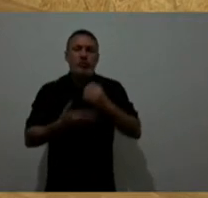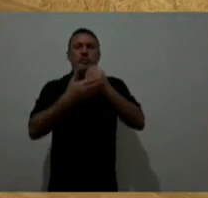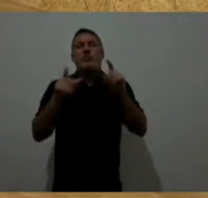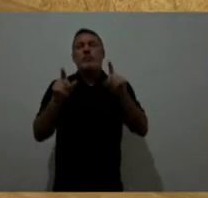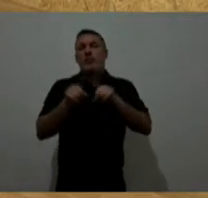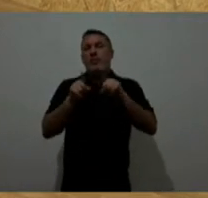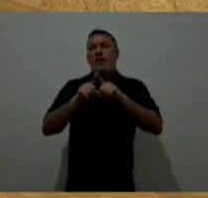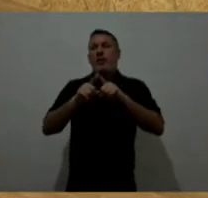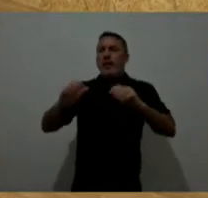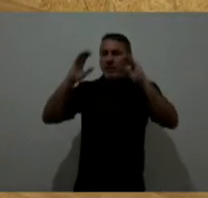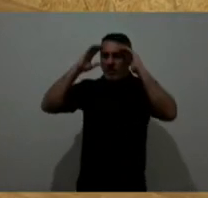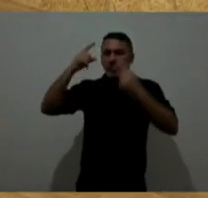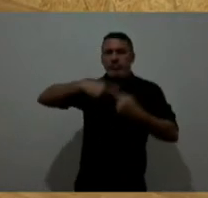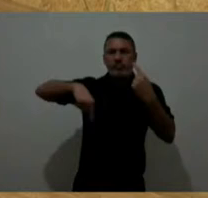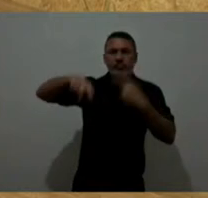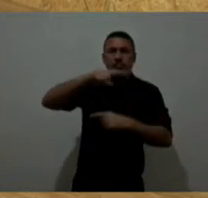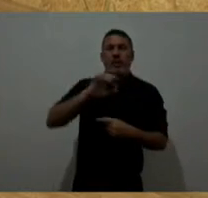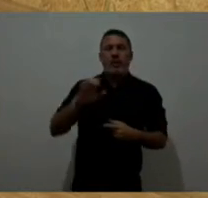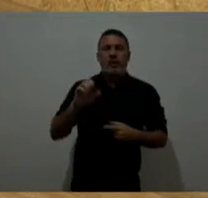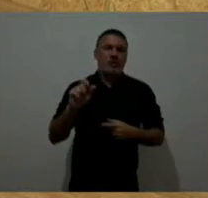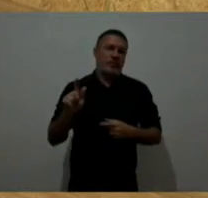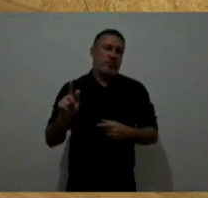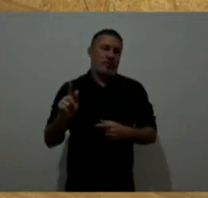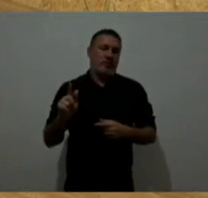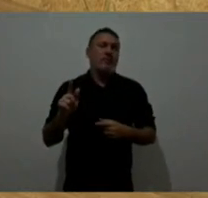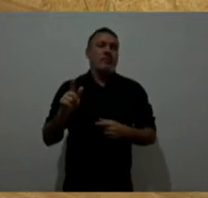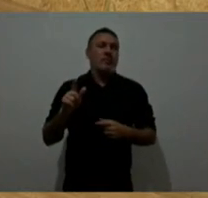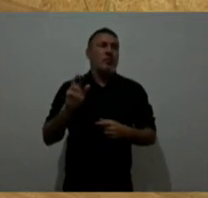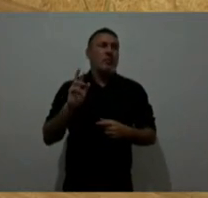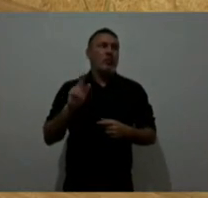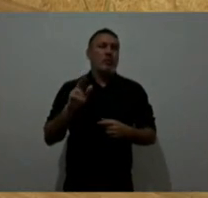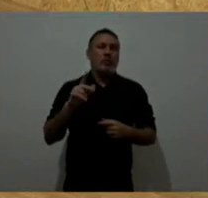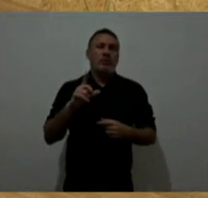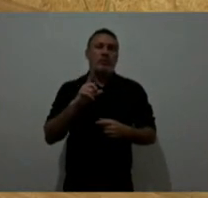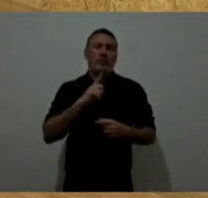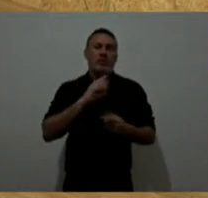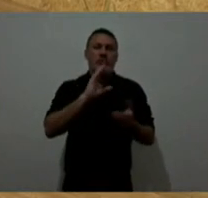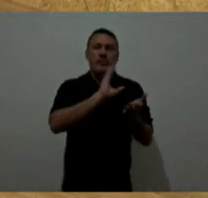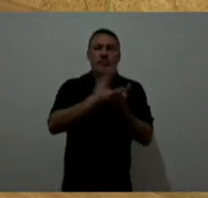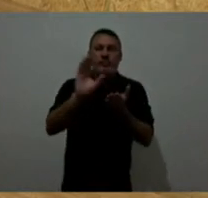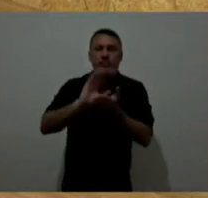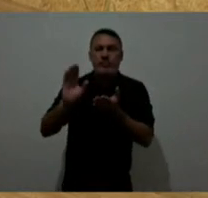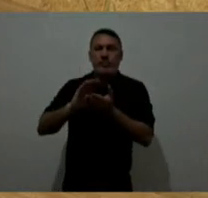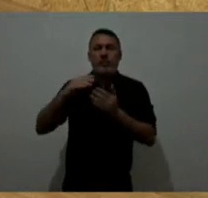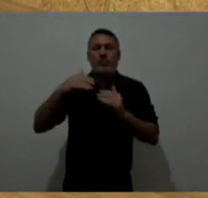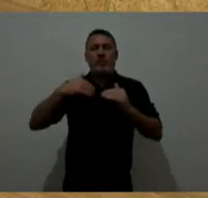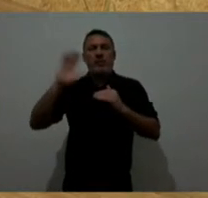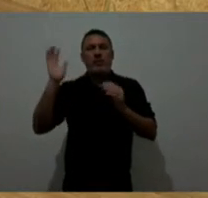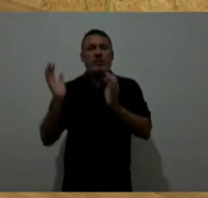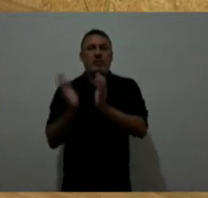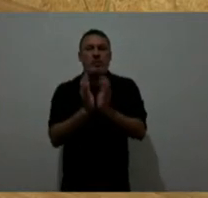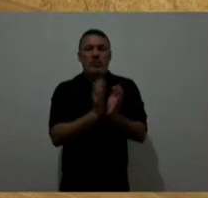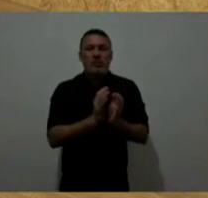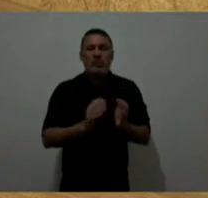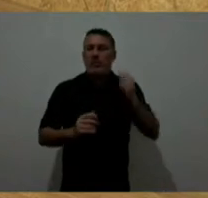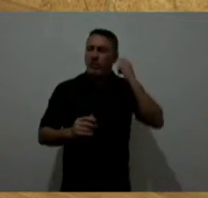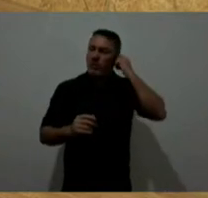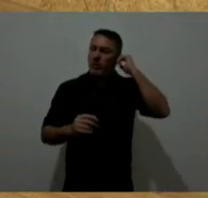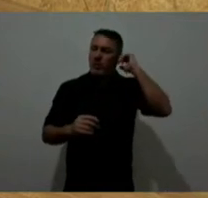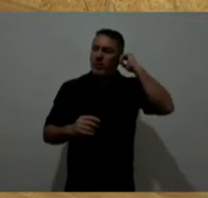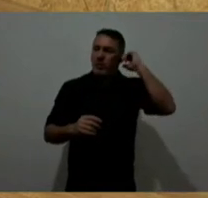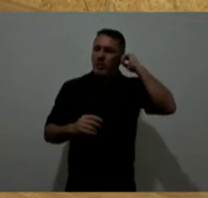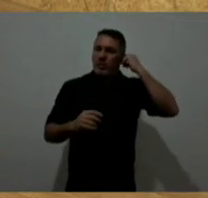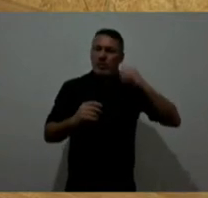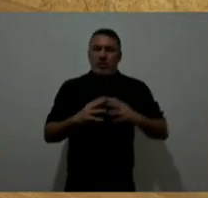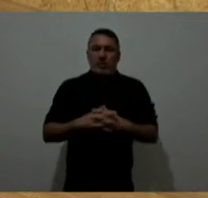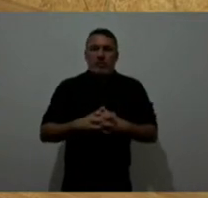ESG. E não iria mais investir em empresas sujas poluidoras. Esse foi, acredito, um dos principais catalisadores aí, desse movimento no